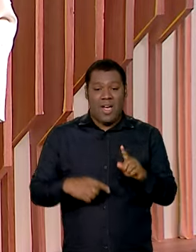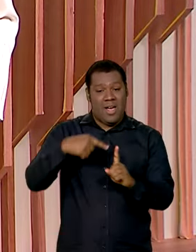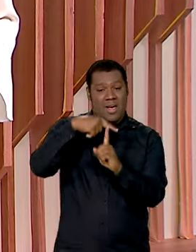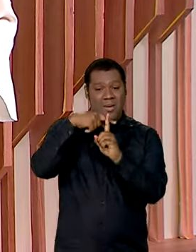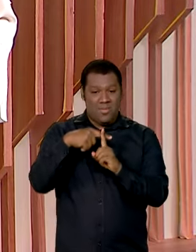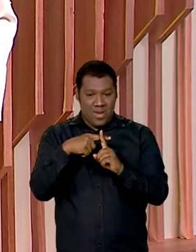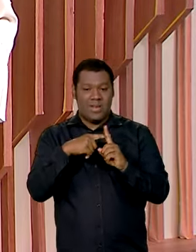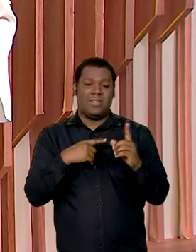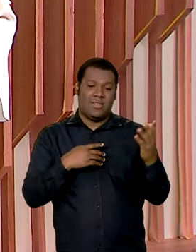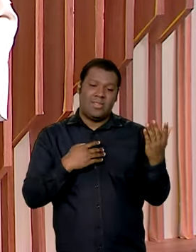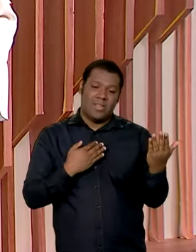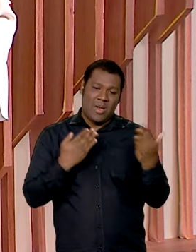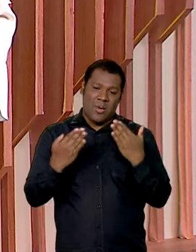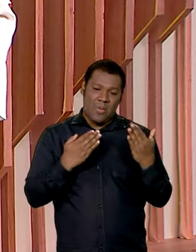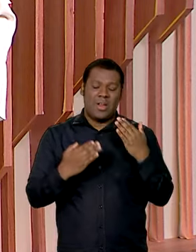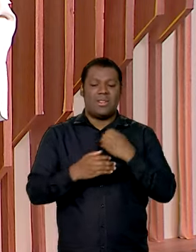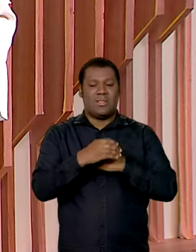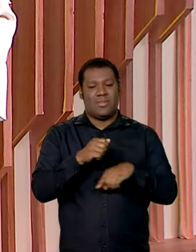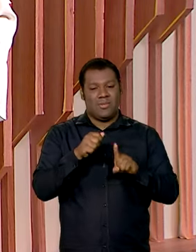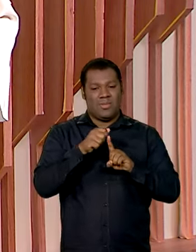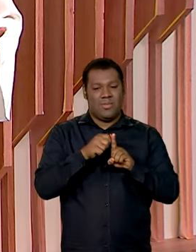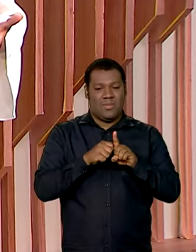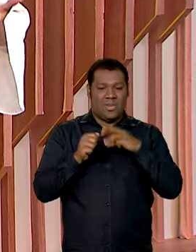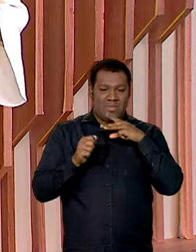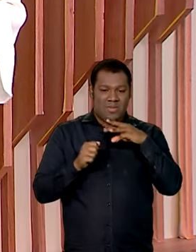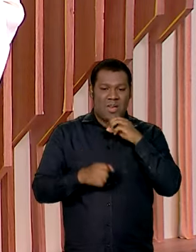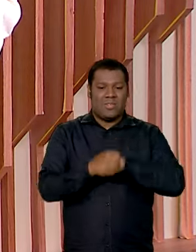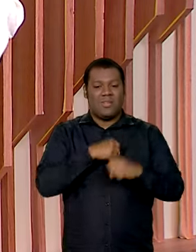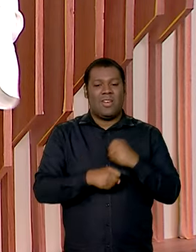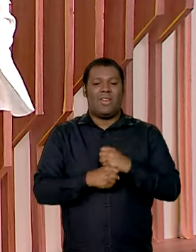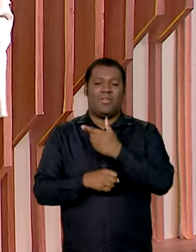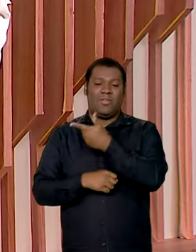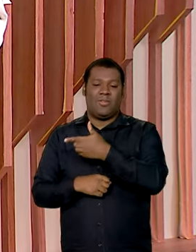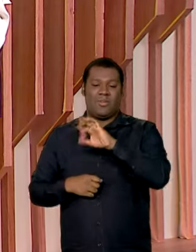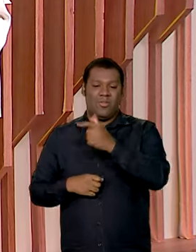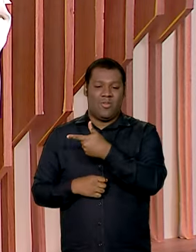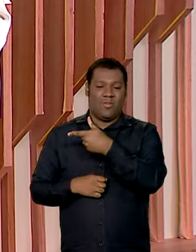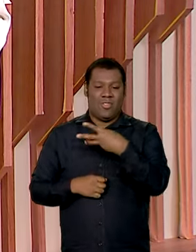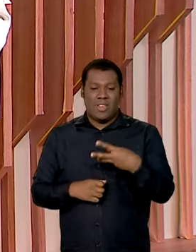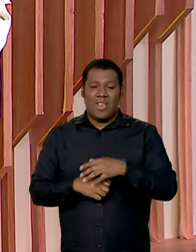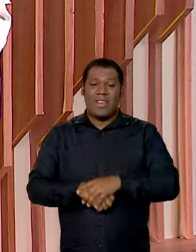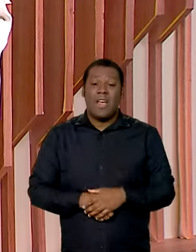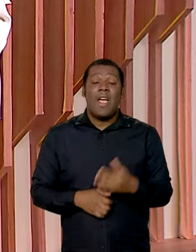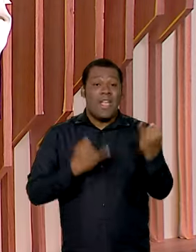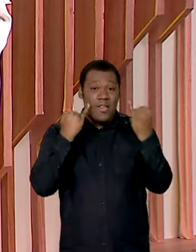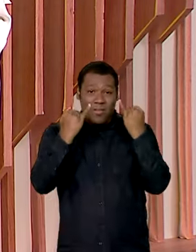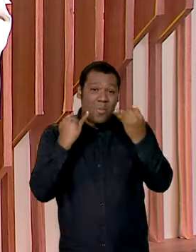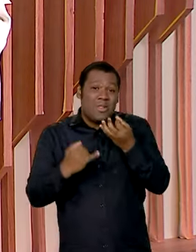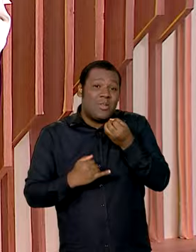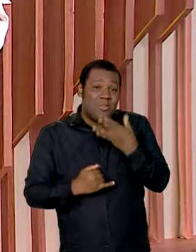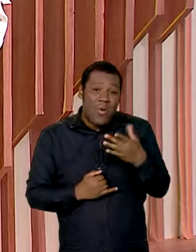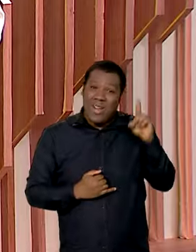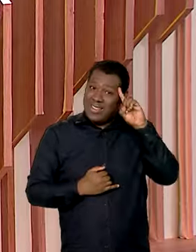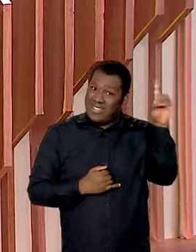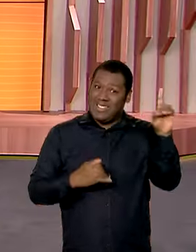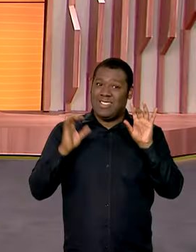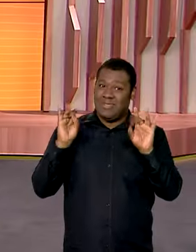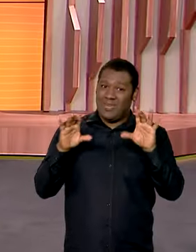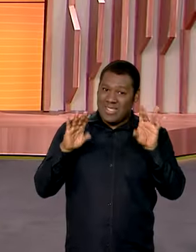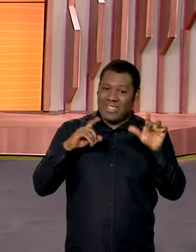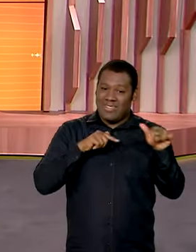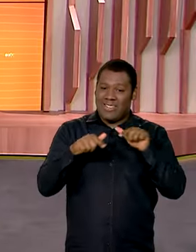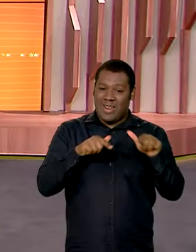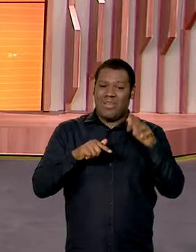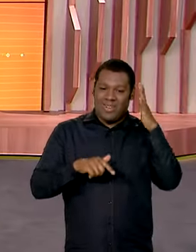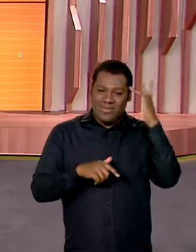março de 2023. Dados positivos que saem aí na véspera do Dia do Trabalhador, comemorado amanhã. E